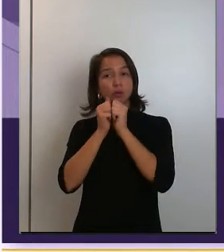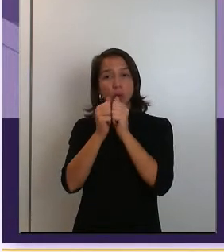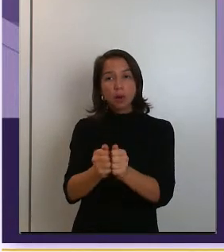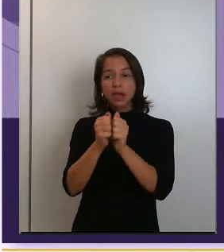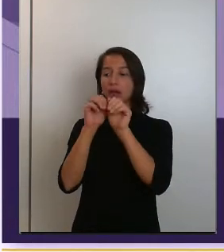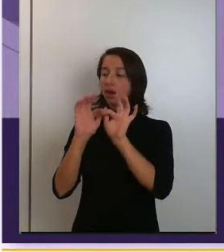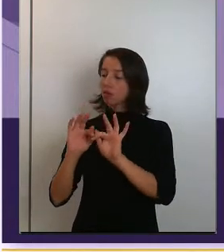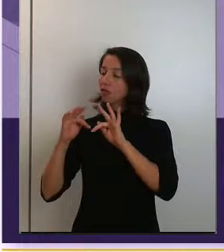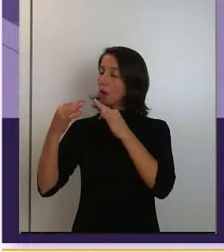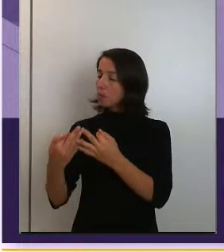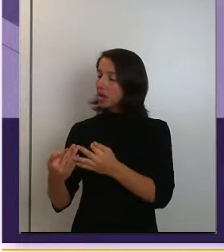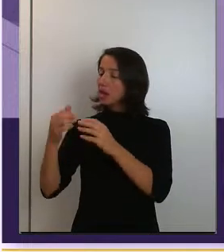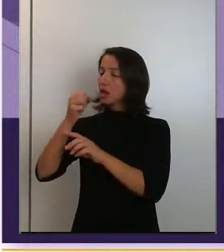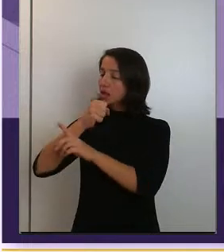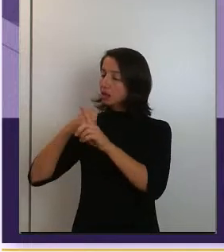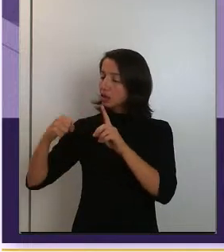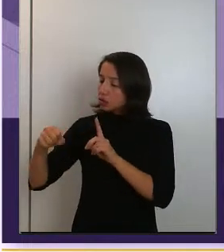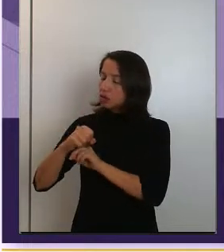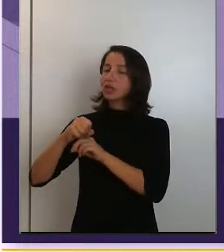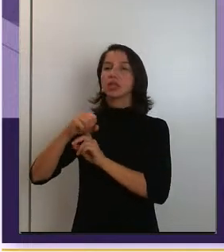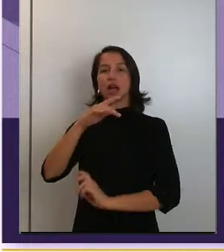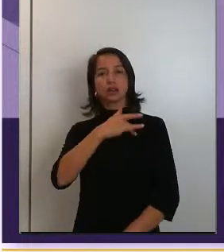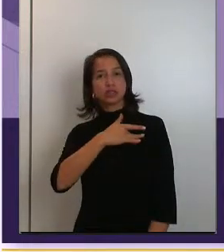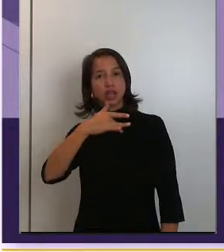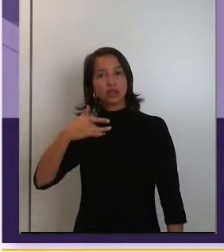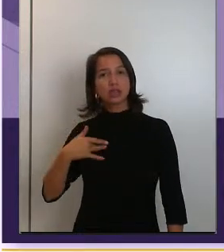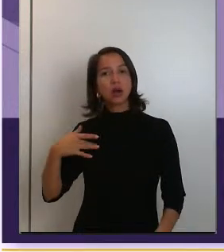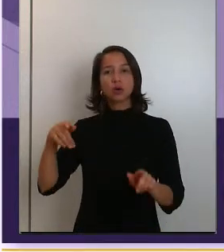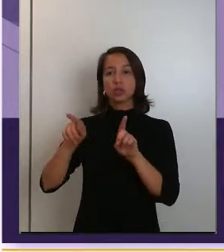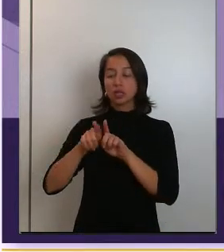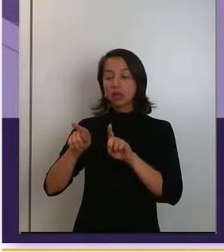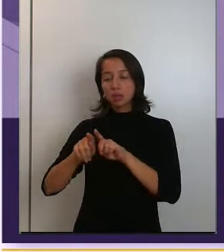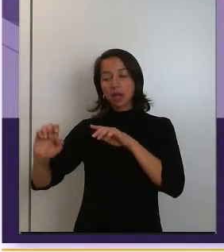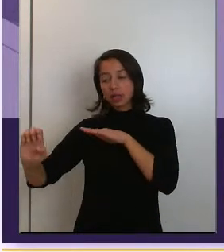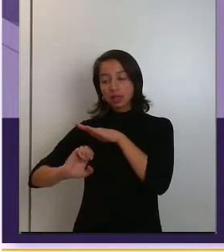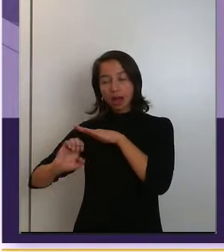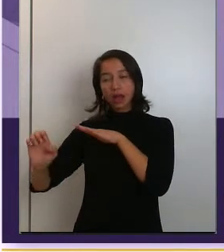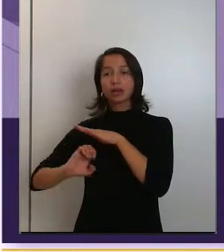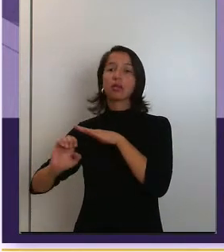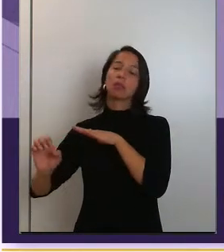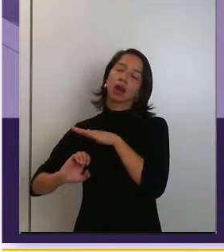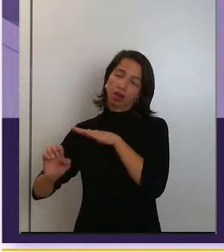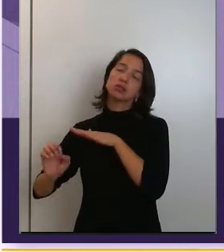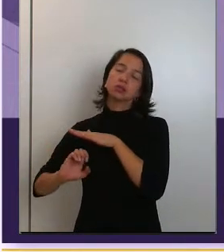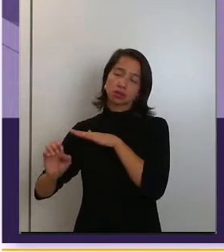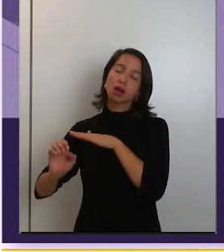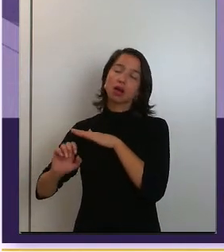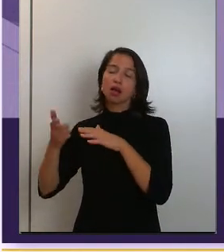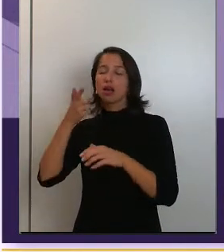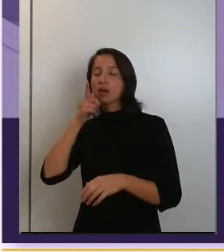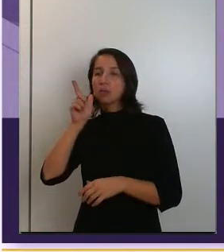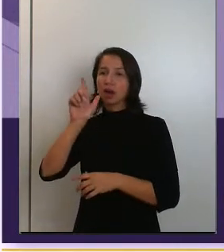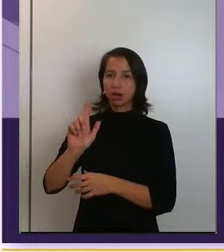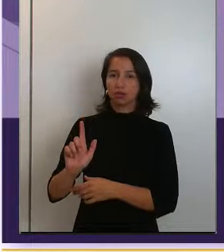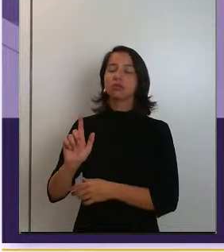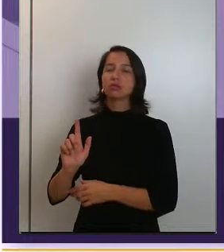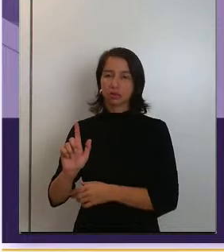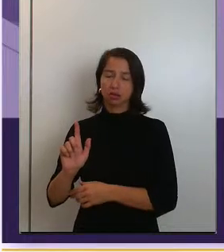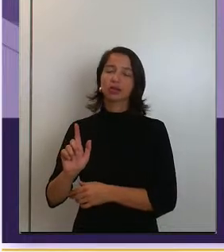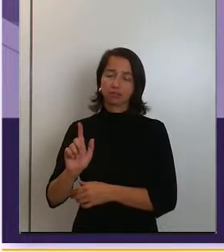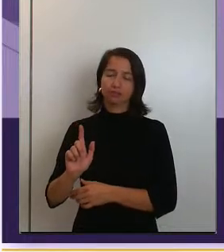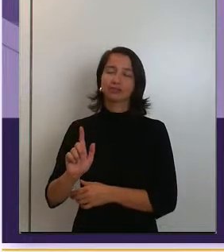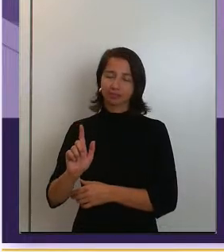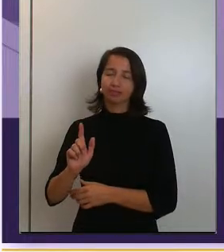apoio da sociedade e apoio também dos seus empregadores, no caso da inserção no mercado formal de trabalho, né?